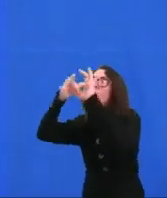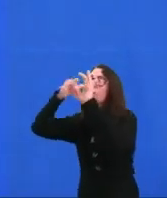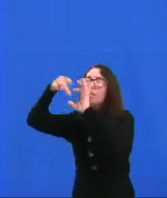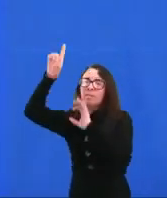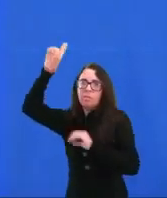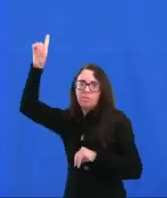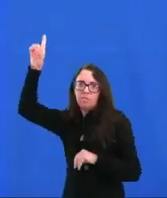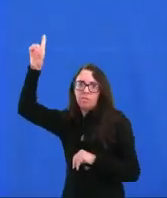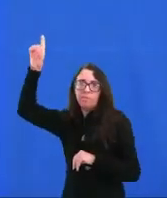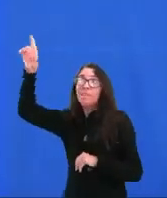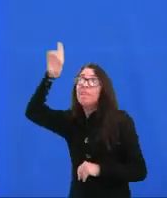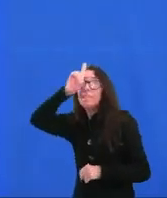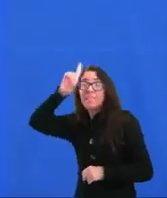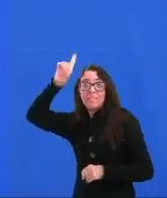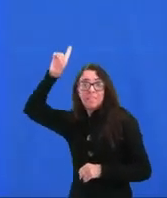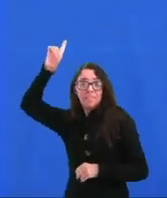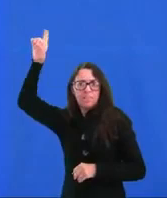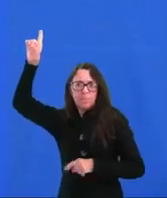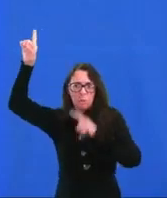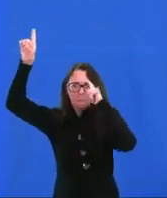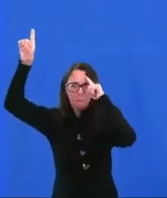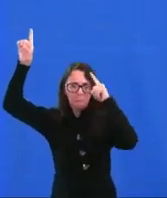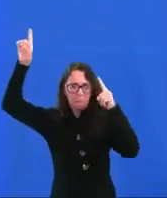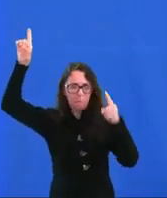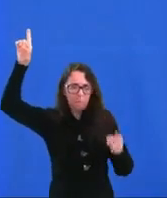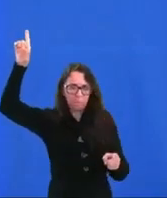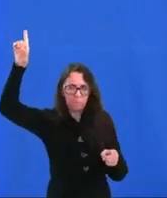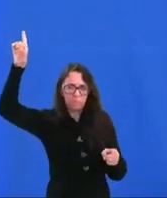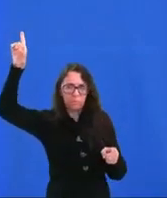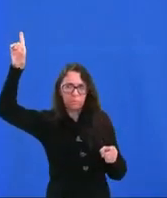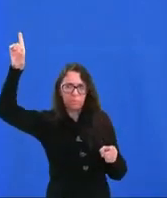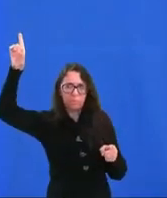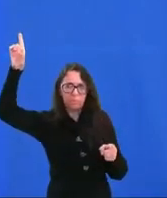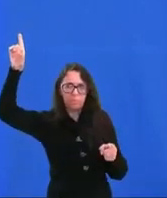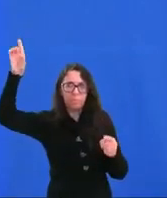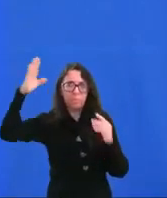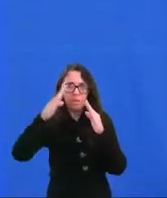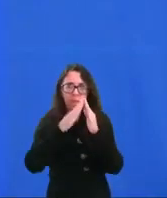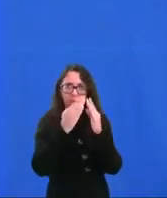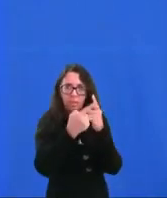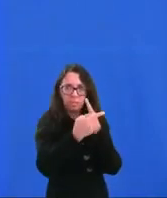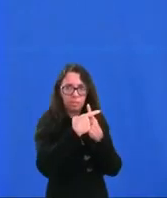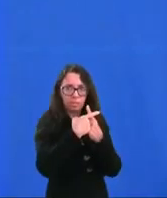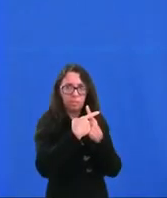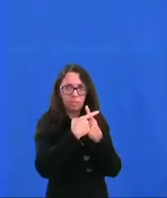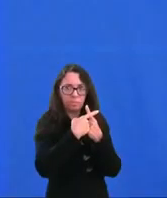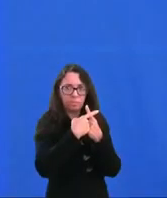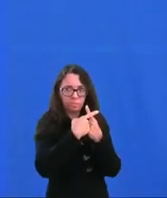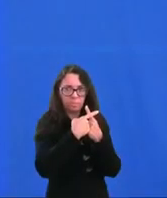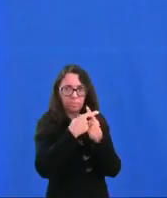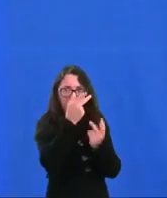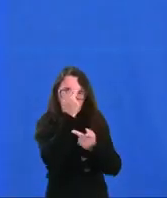uma das situações que caracterizam o cristianismo